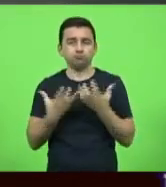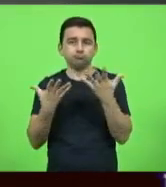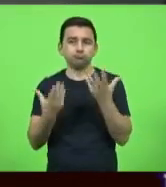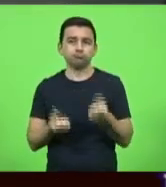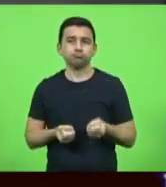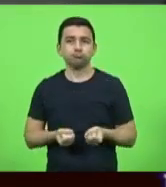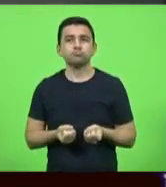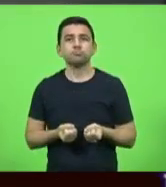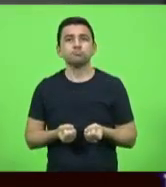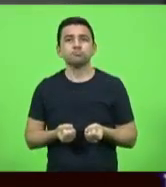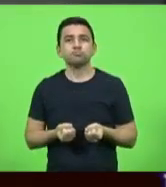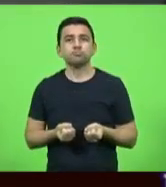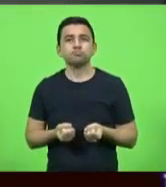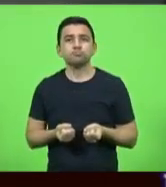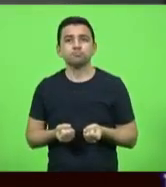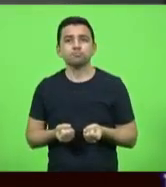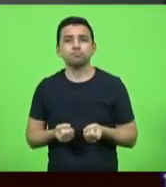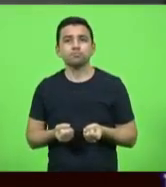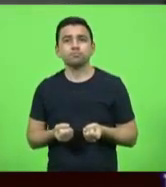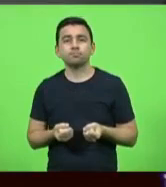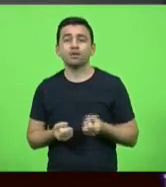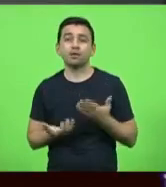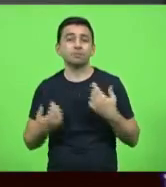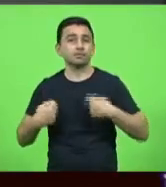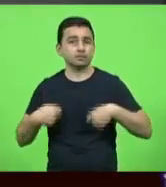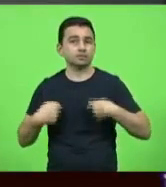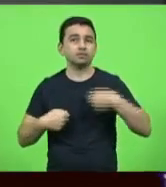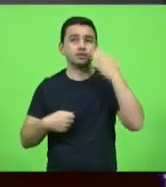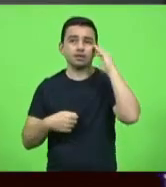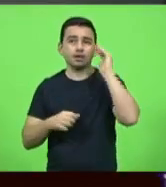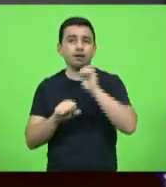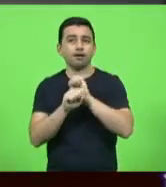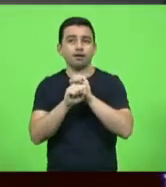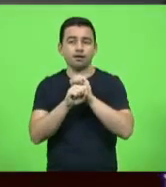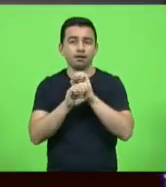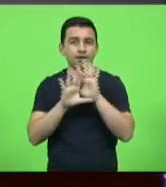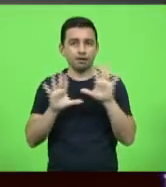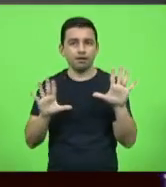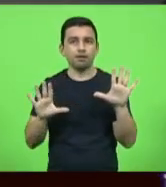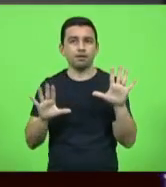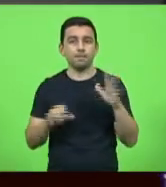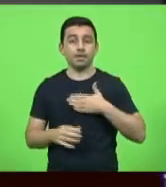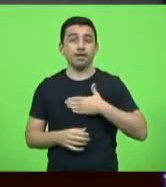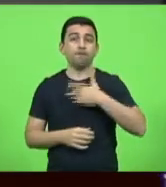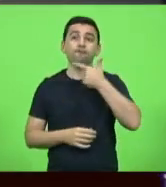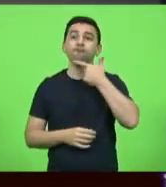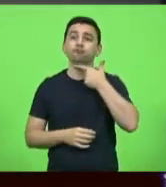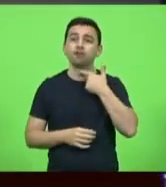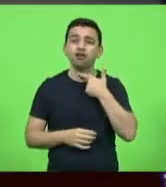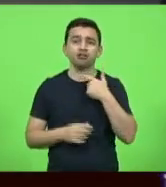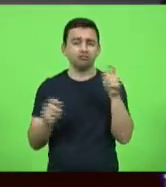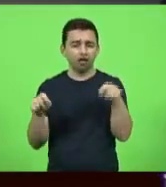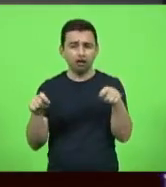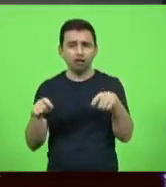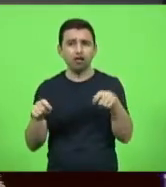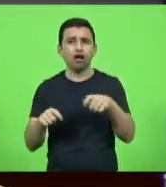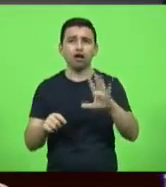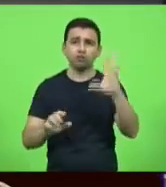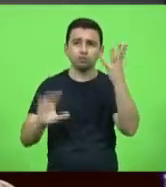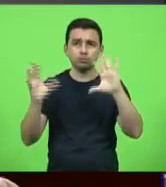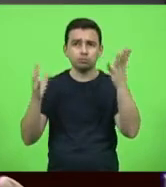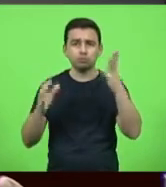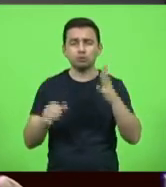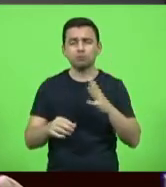homeschooling, mas eu também preciso entender que não é por causa da minha vontade que as coisas devem estar aqui indo de